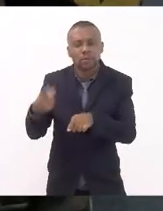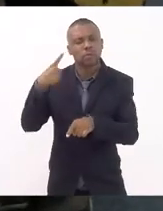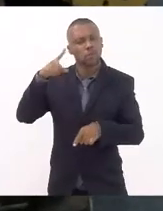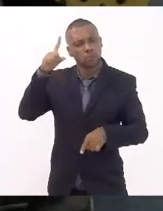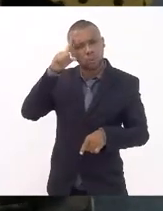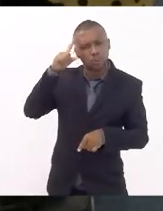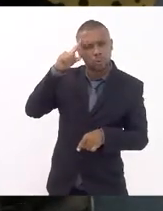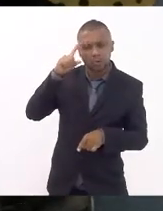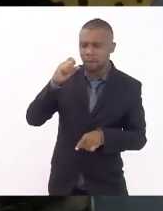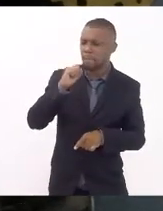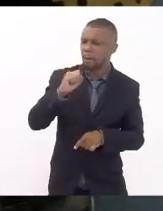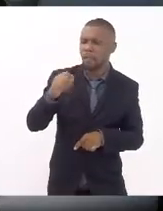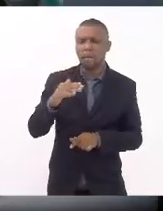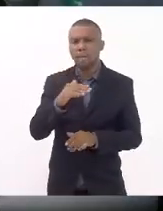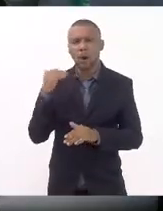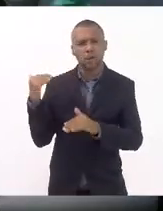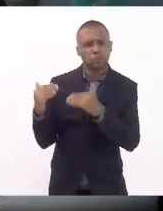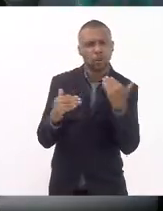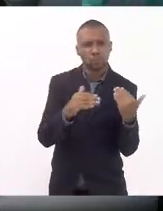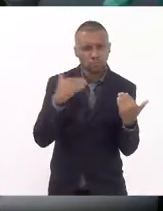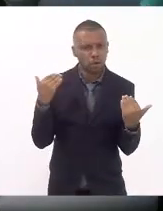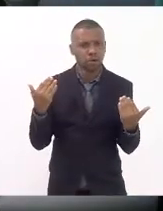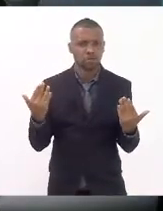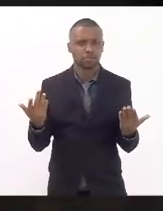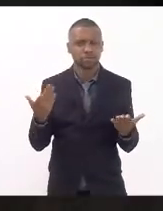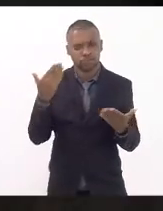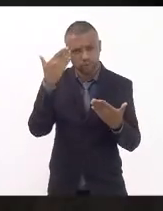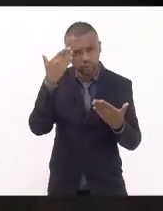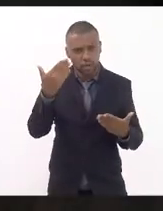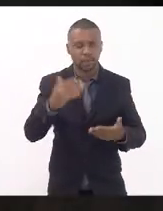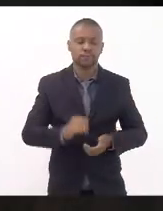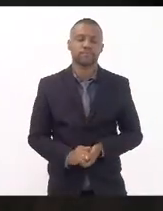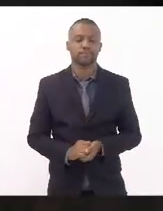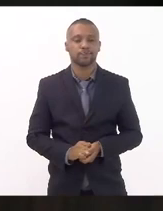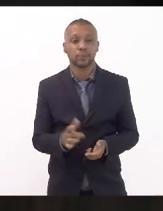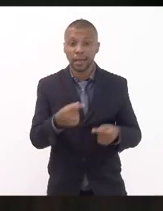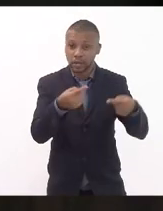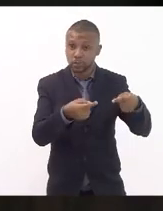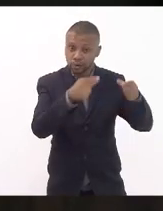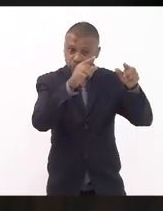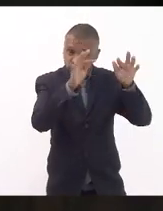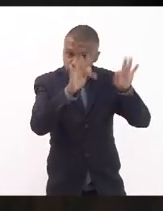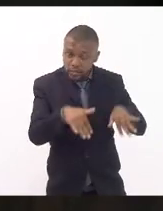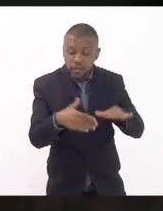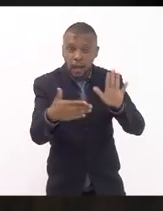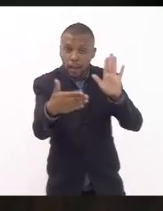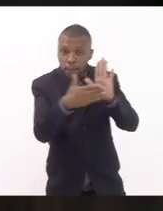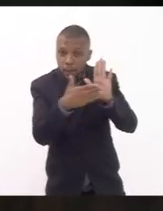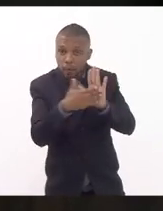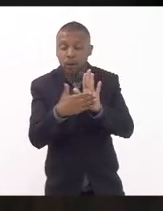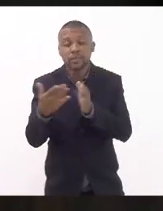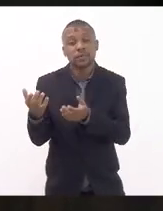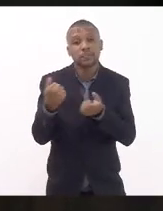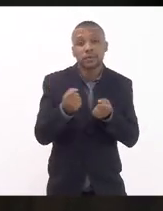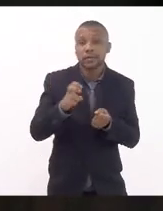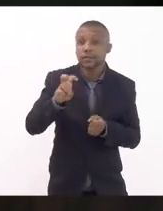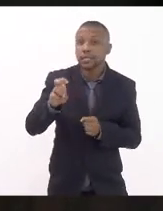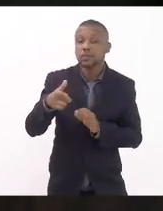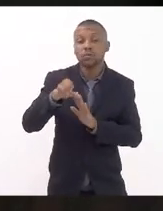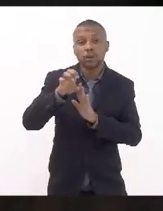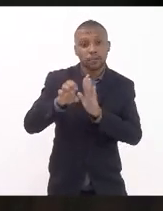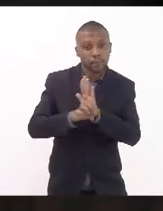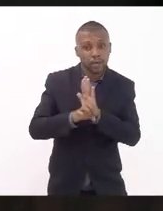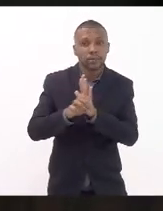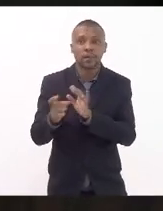ameaçados e assassinados. Muito obrigado. Não havendo quem queira discutir, encerrada a discussão, a presente proposta recebeu 5 emendas e retorna